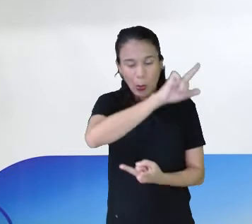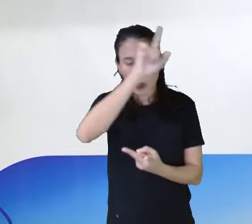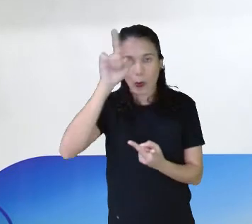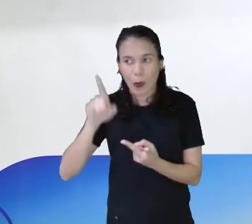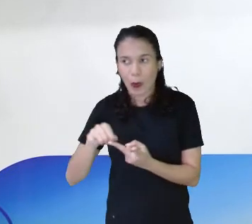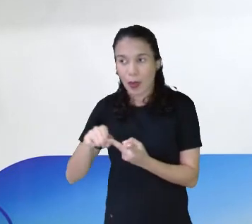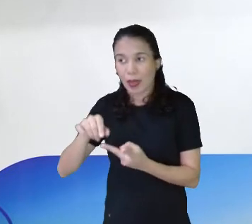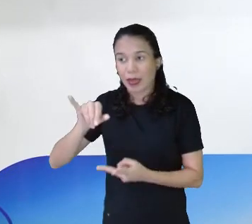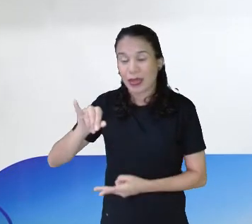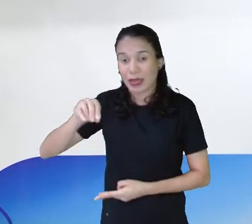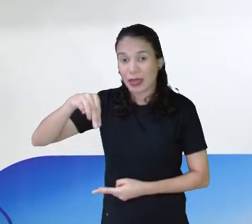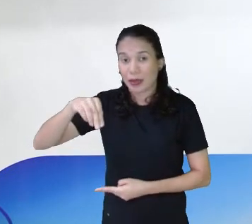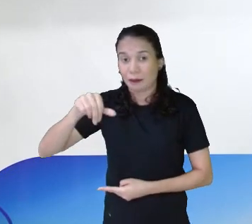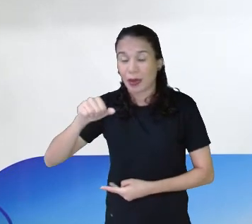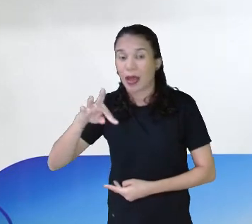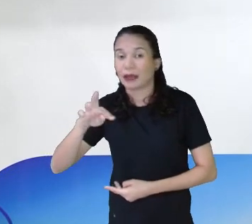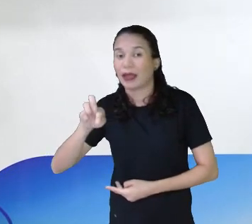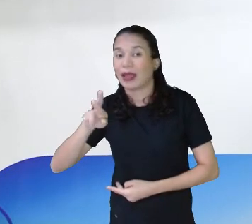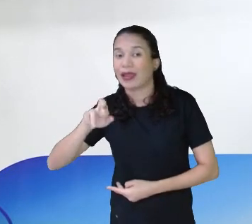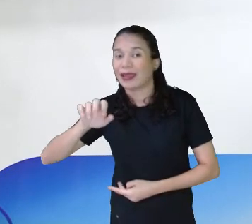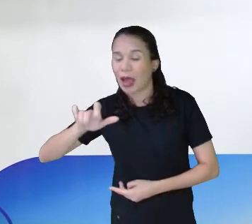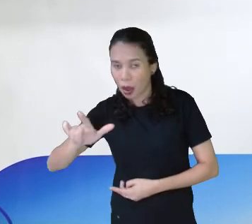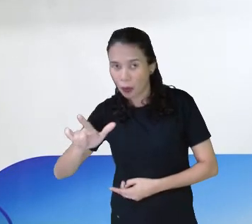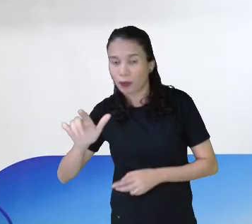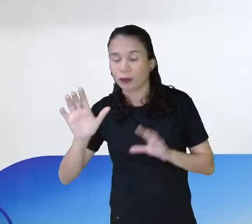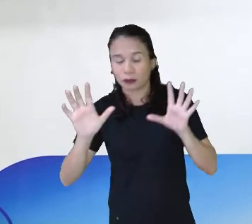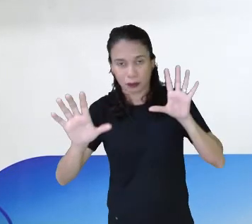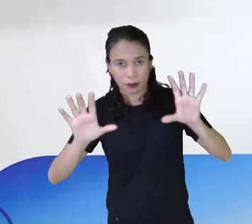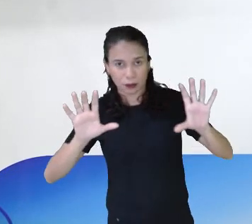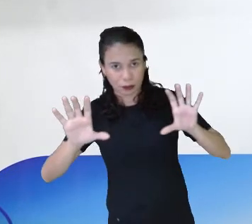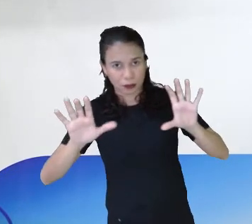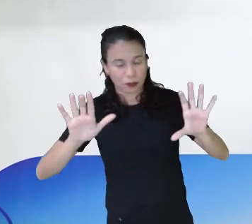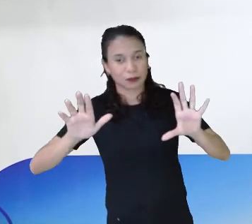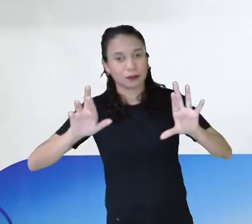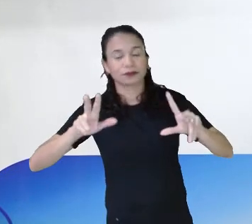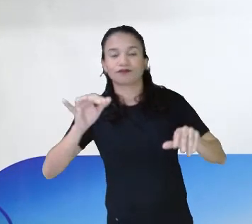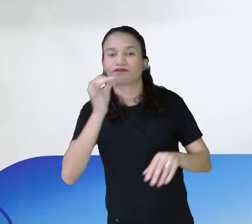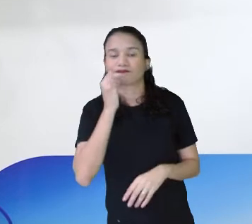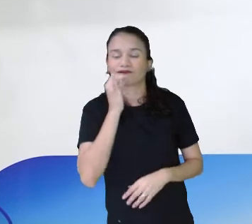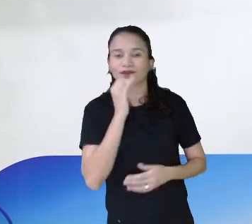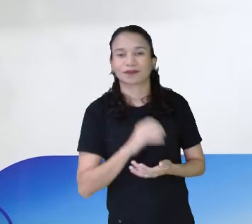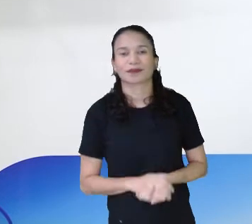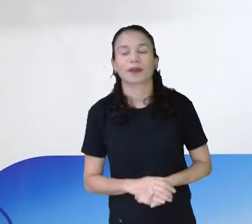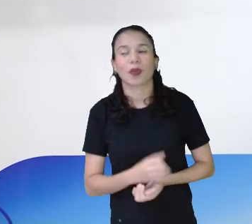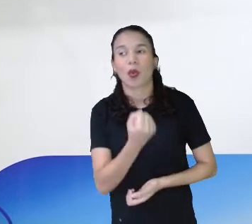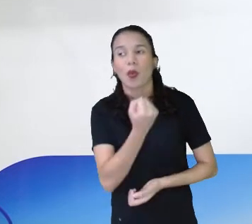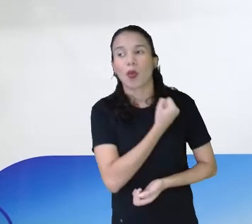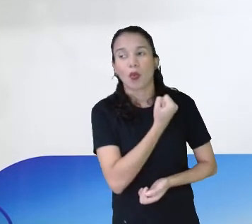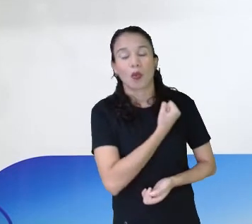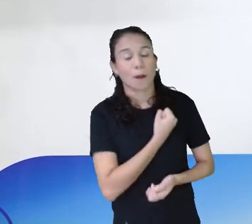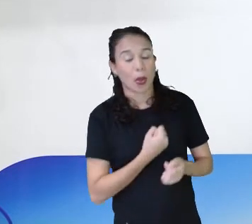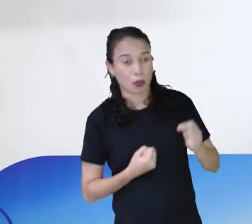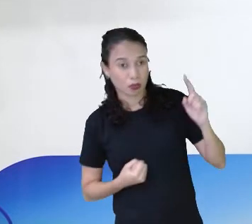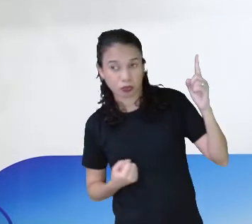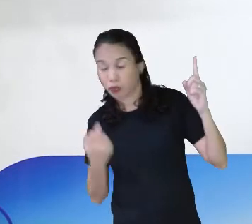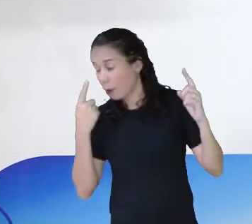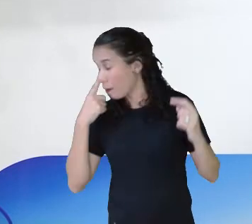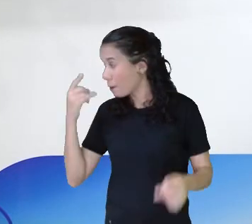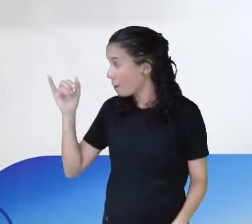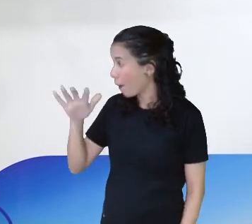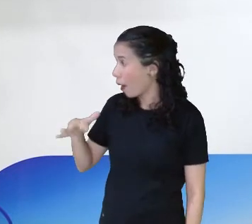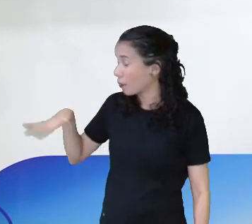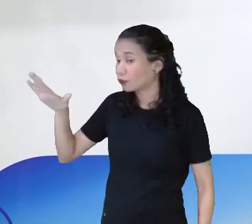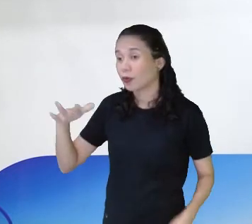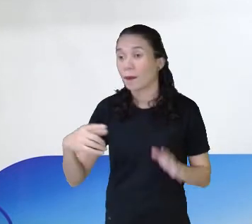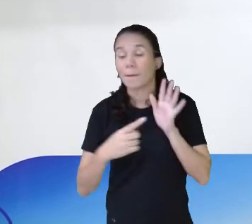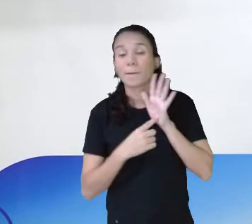trouxe alguns exemplos de patrimônios materiais e imateriais para vocês. Por exemplo, o número 1, a figura 1, ela está